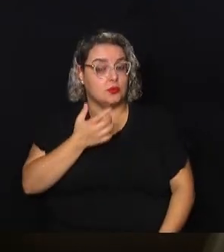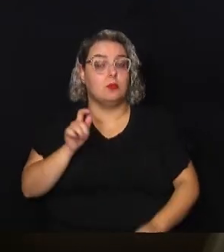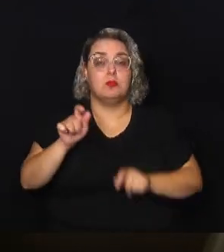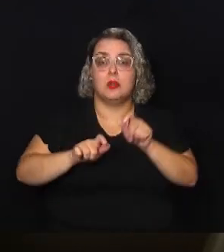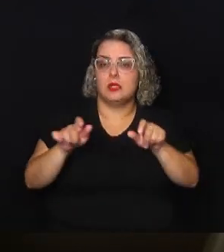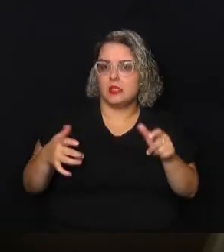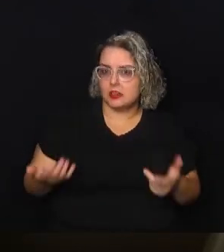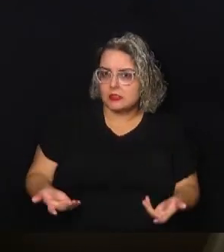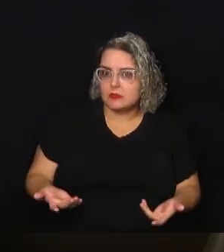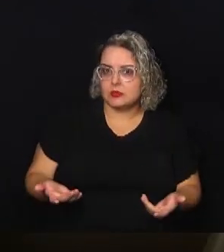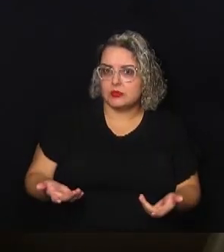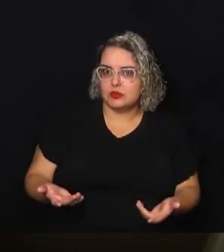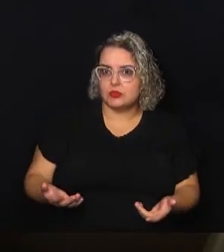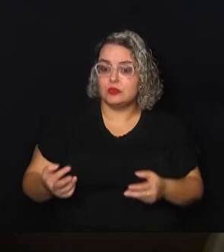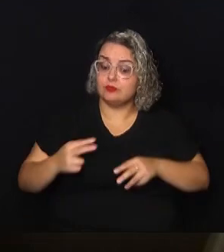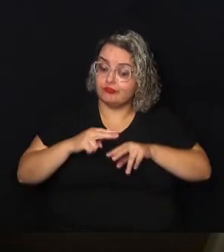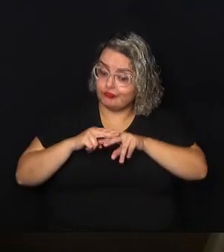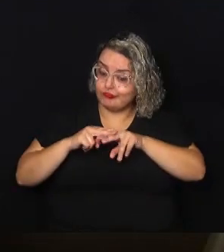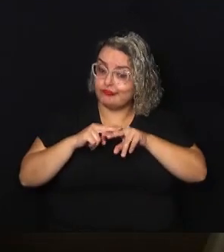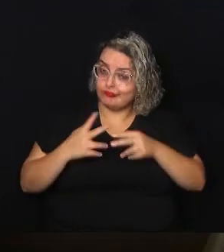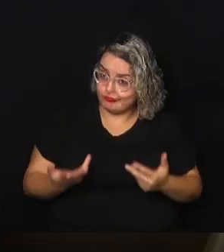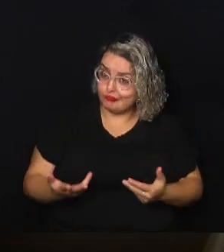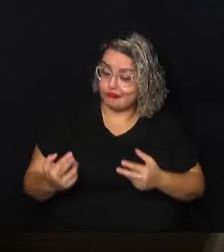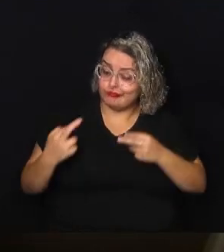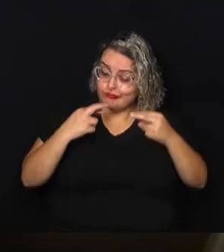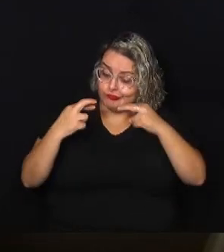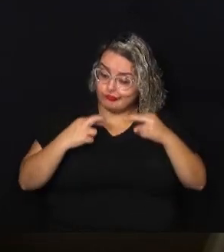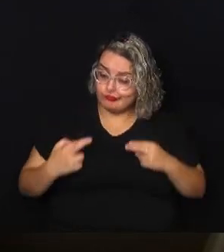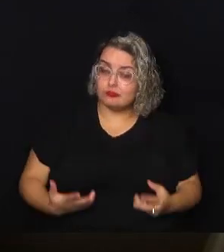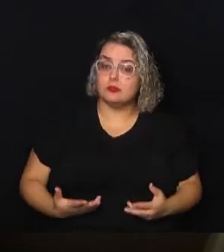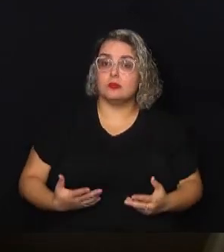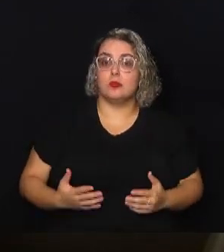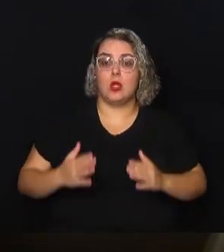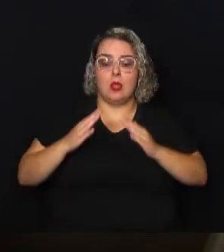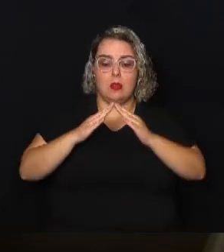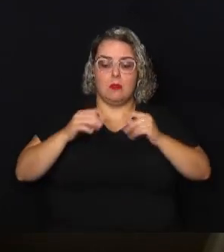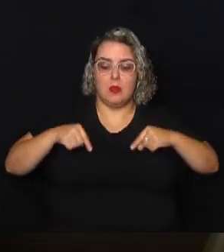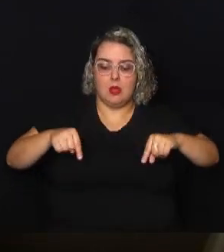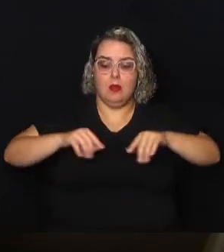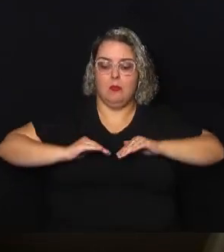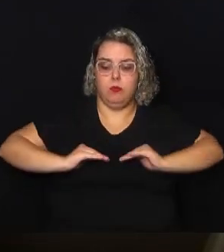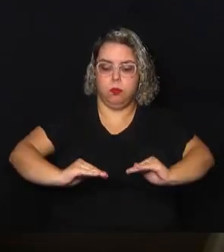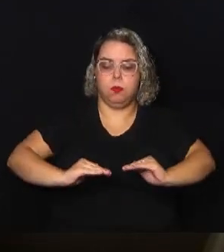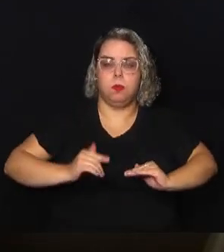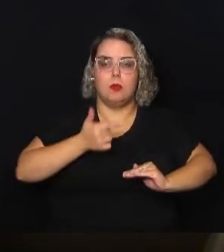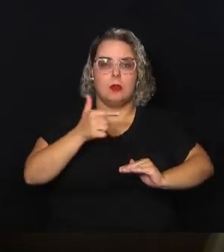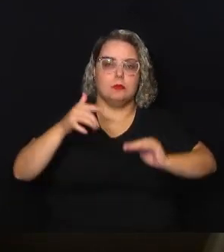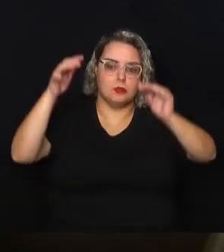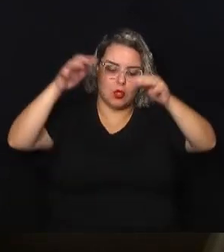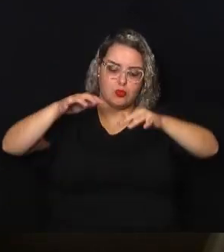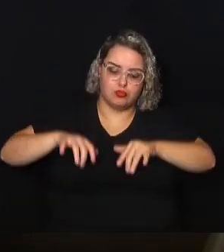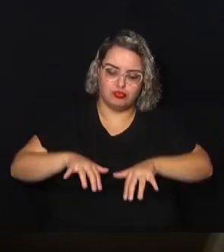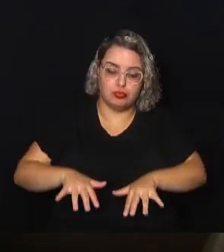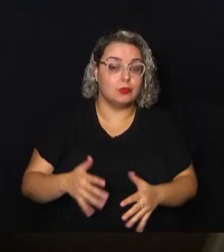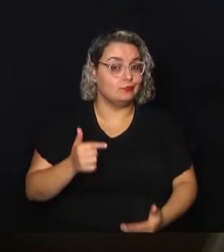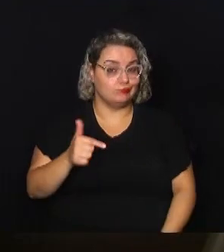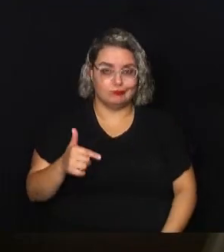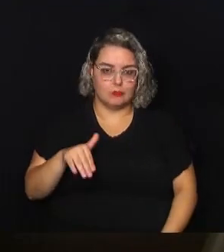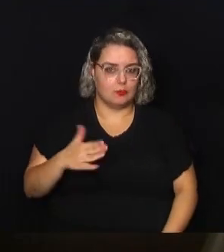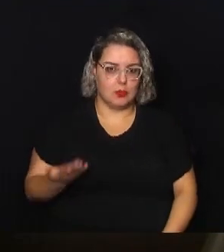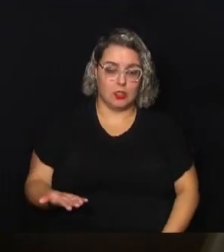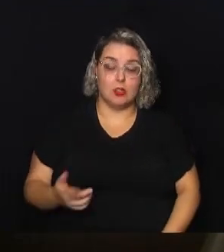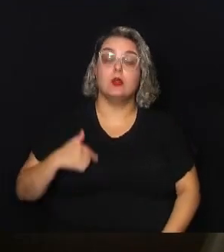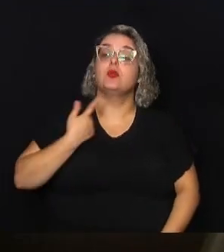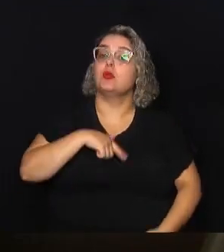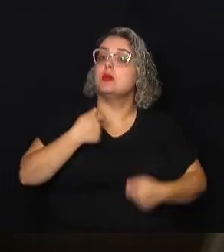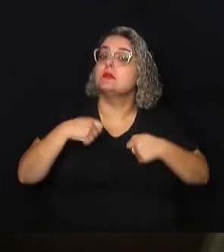para que as pessoas revejam essa questão da impermeabilização do solo Então nós vamos